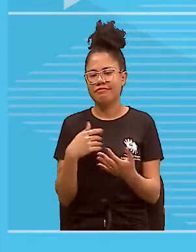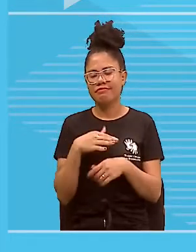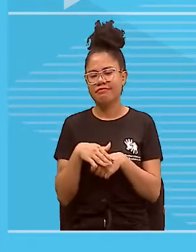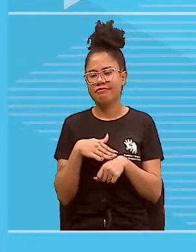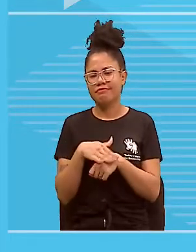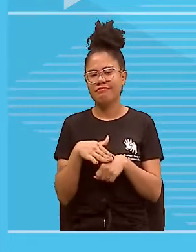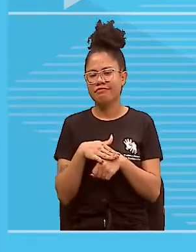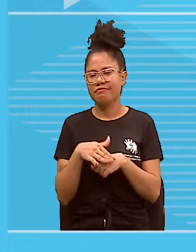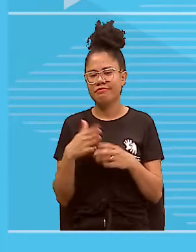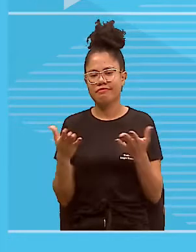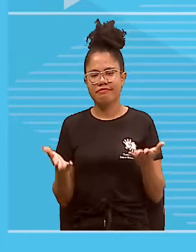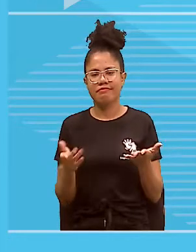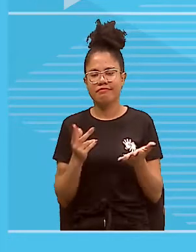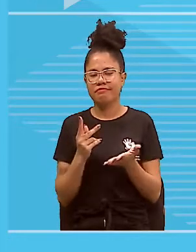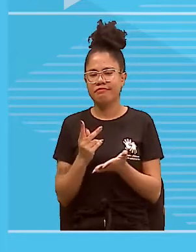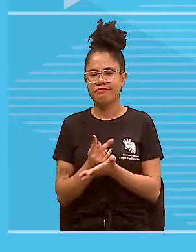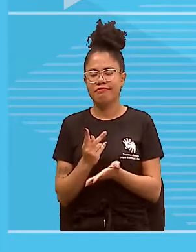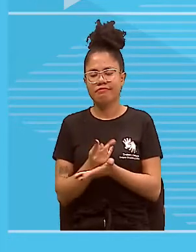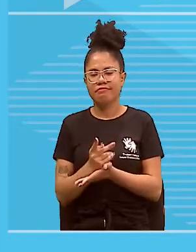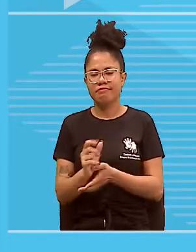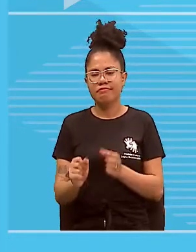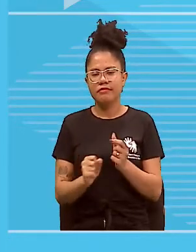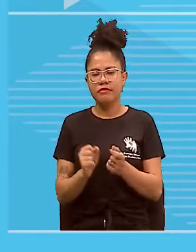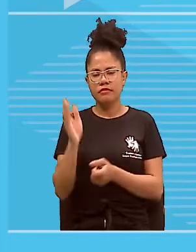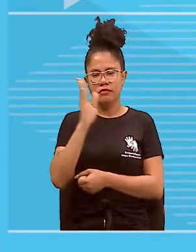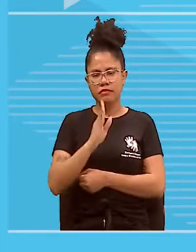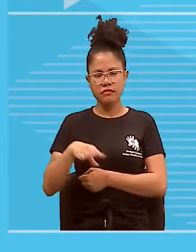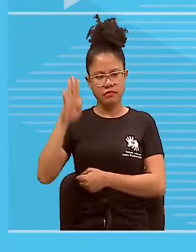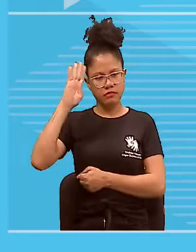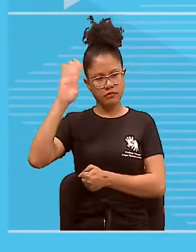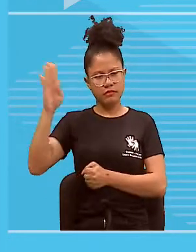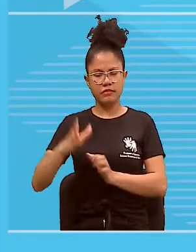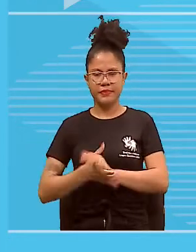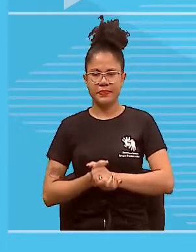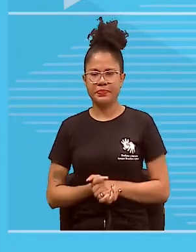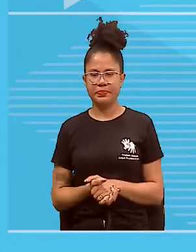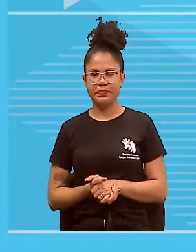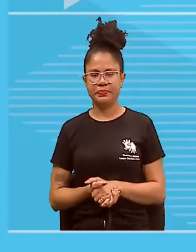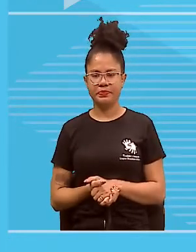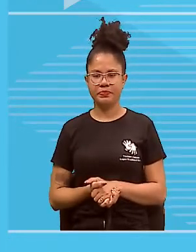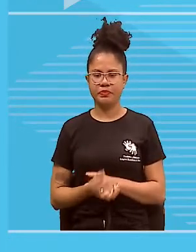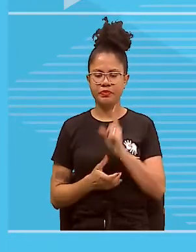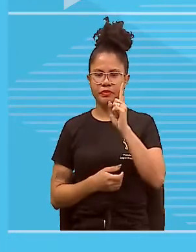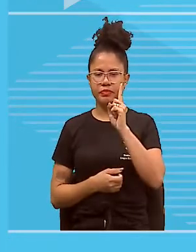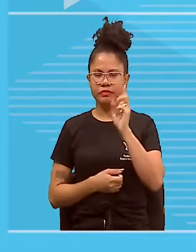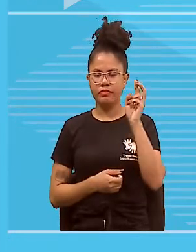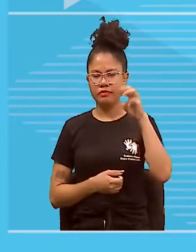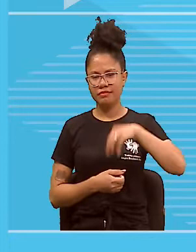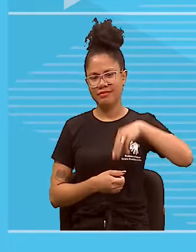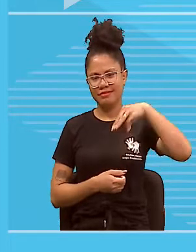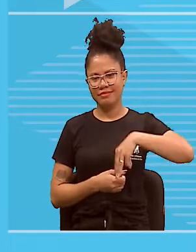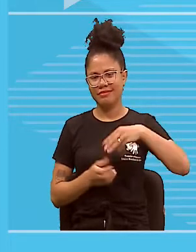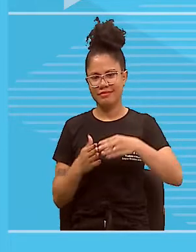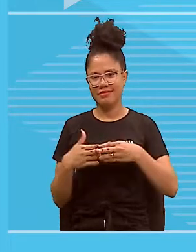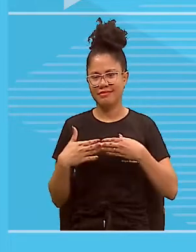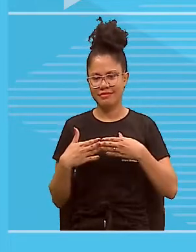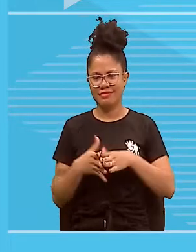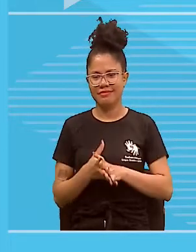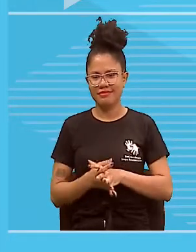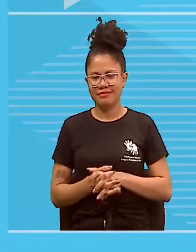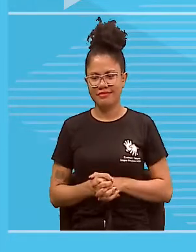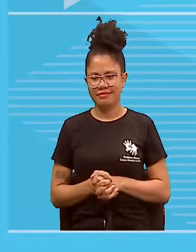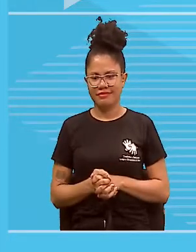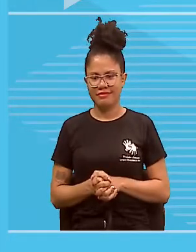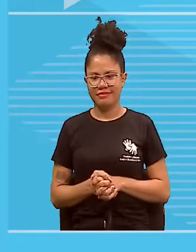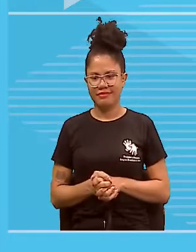sendo inglês mas vai se transformar na Vedete Tupiniquim de boa deixa um real aí na tela por favor